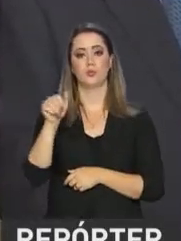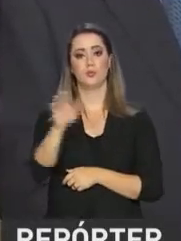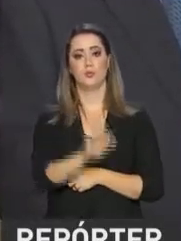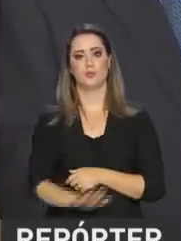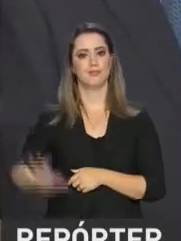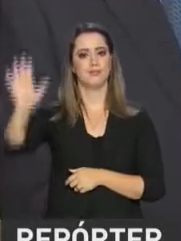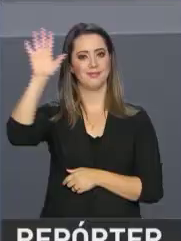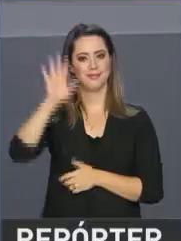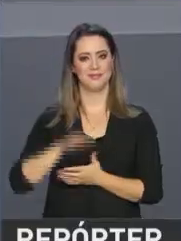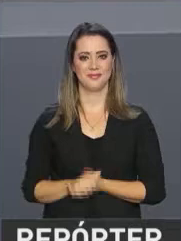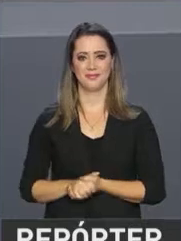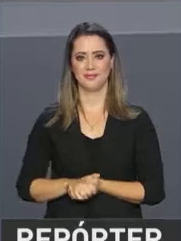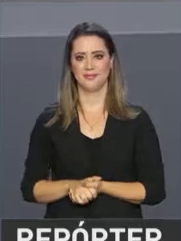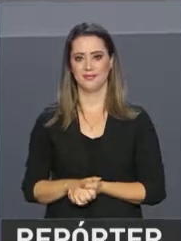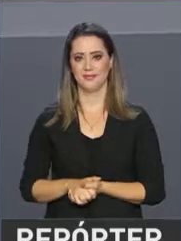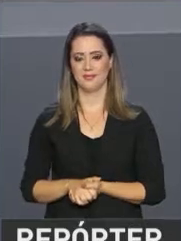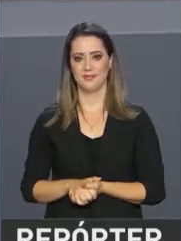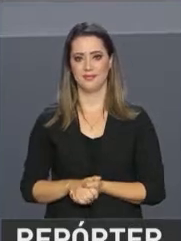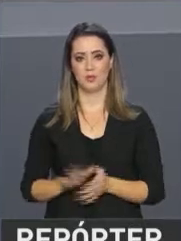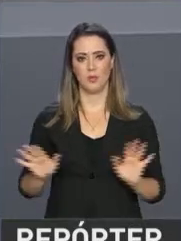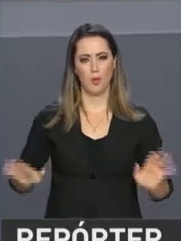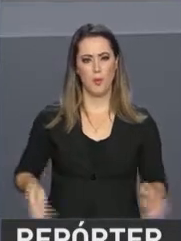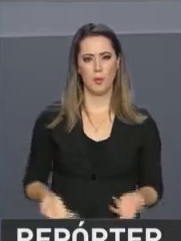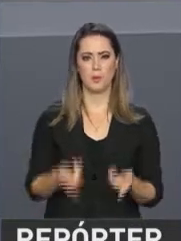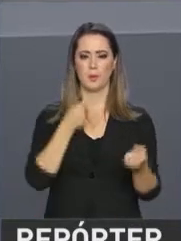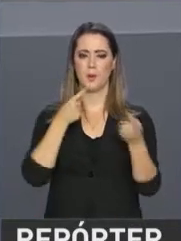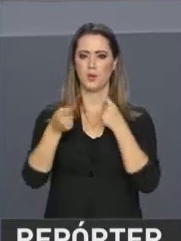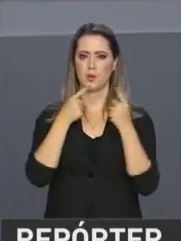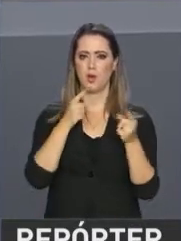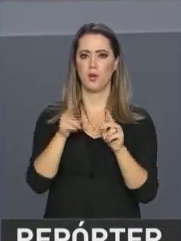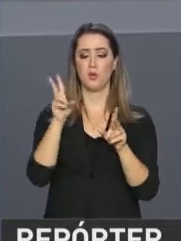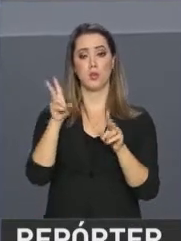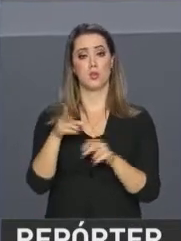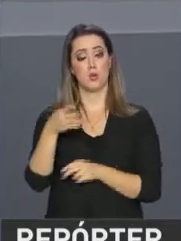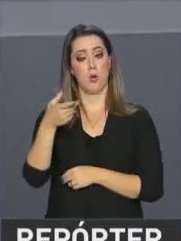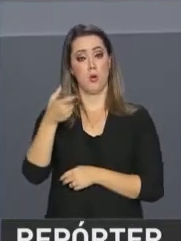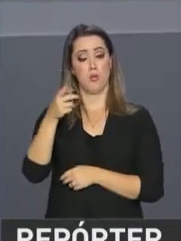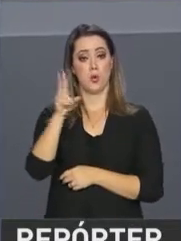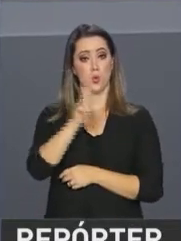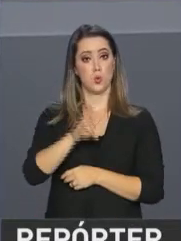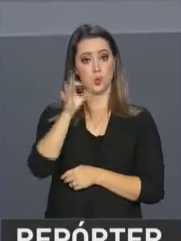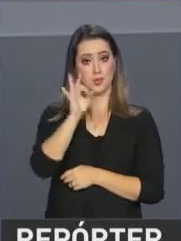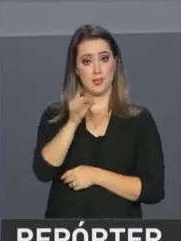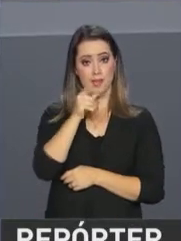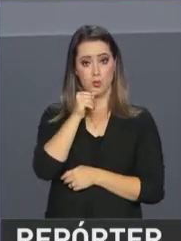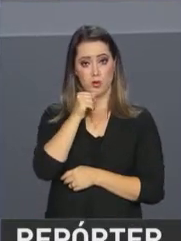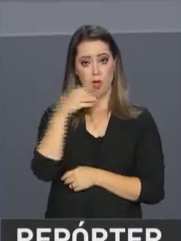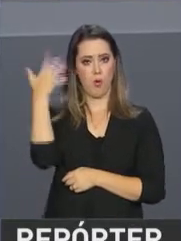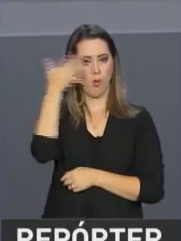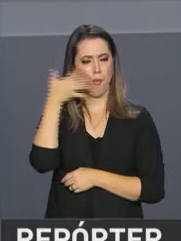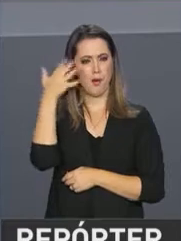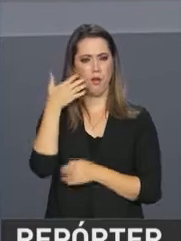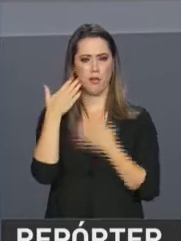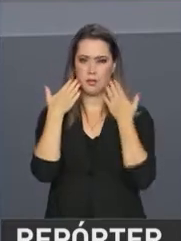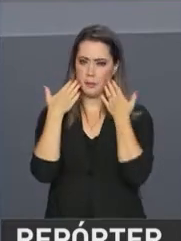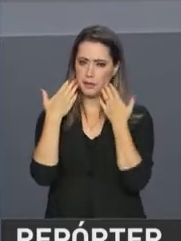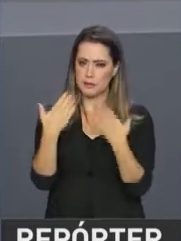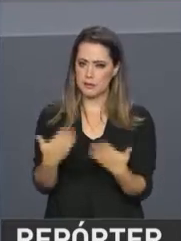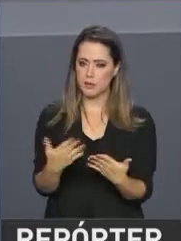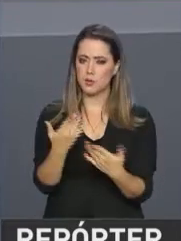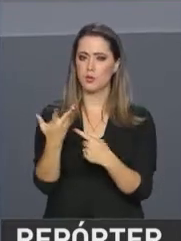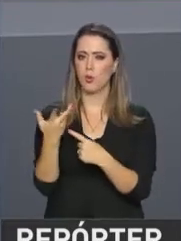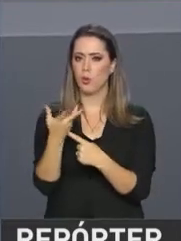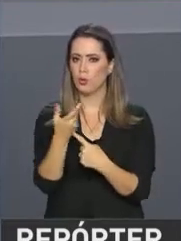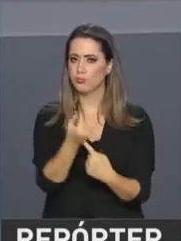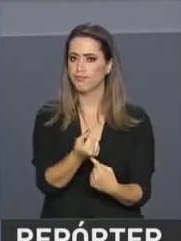brasil proporcionar o diálogo sobre o uso consciente da água com palestras exposições e apresentações